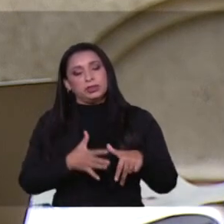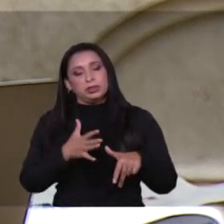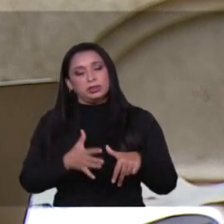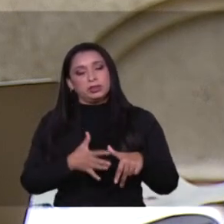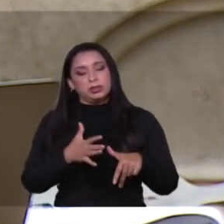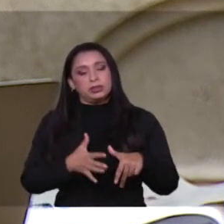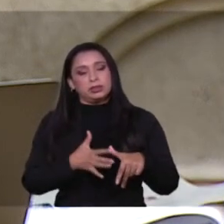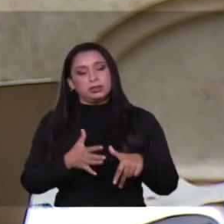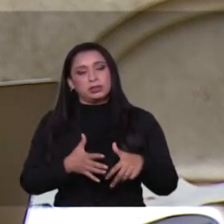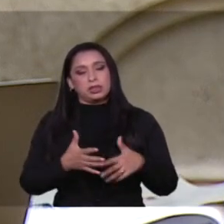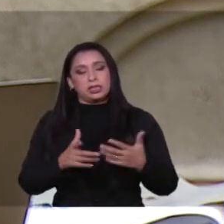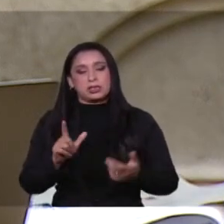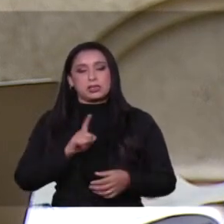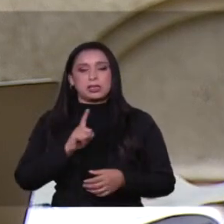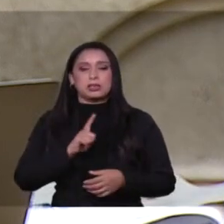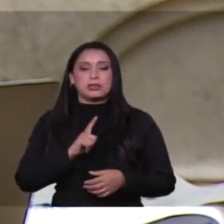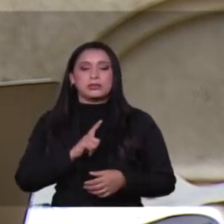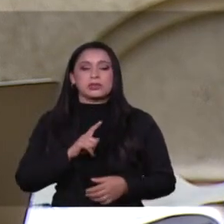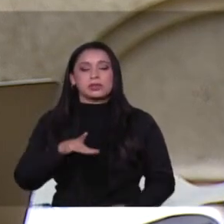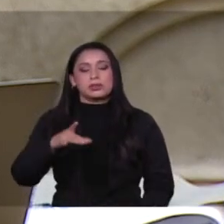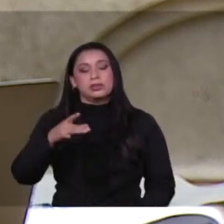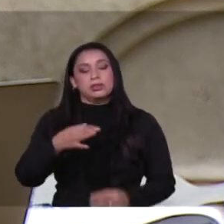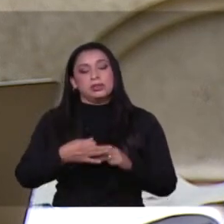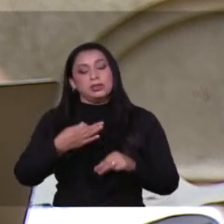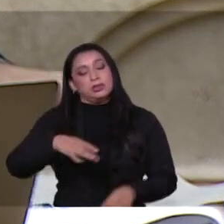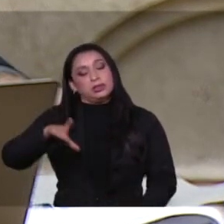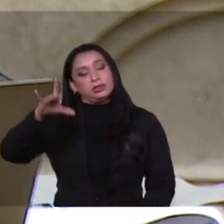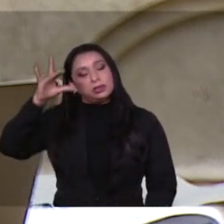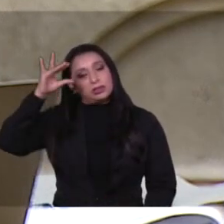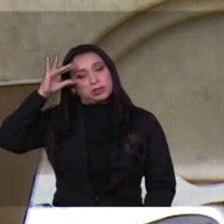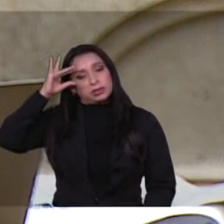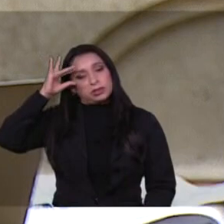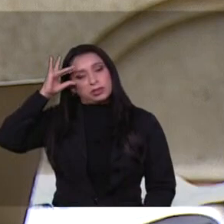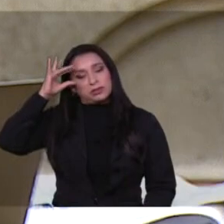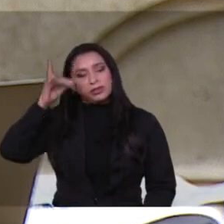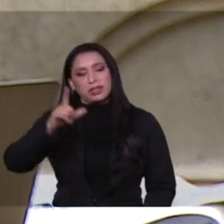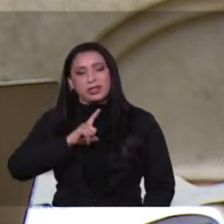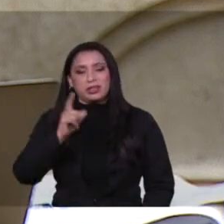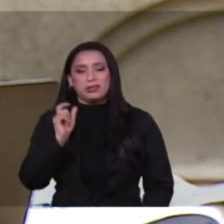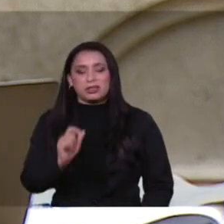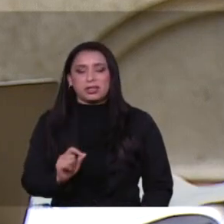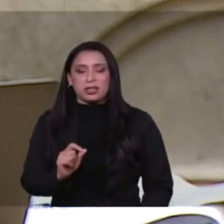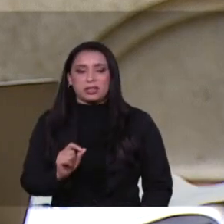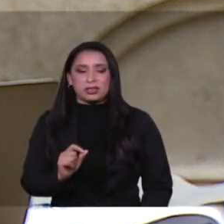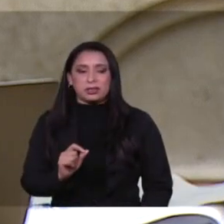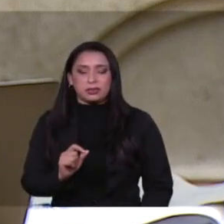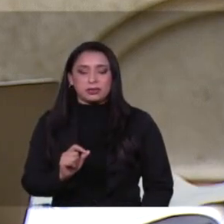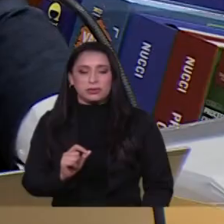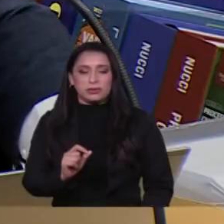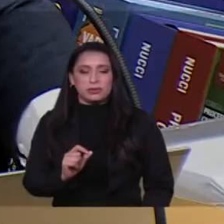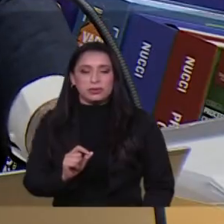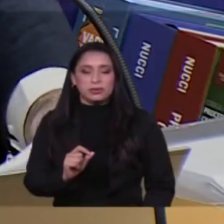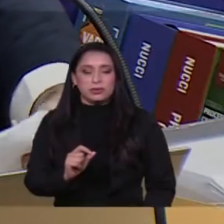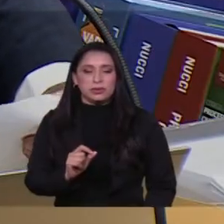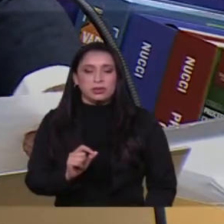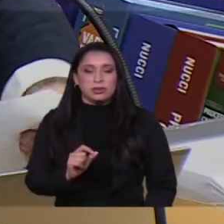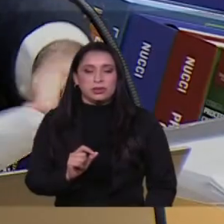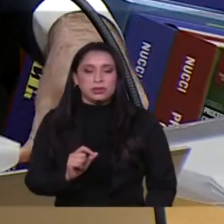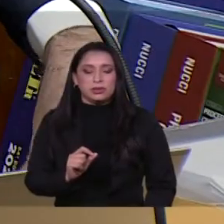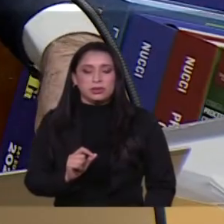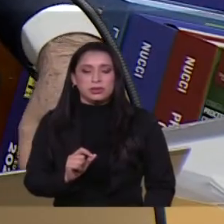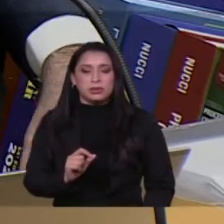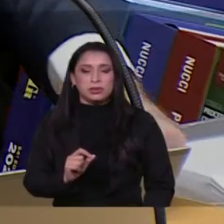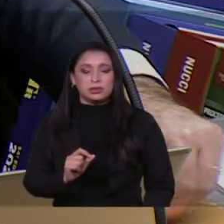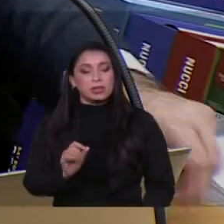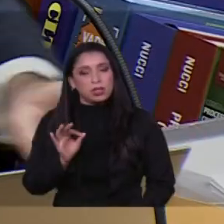ministro André Mendonça. Senhor presidente, pois não, ministro me André. Permite, a sequência